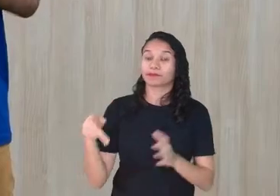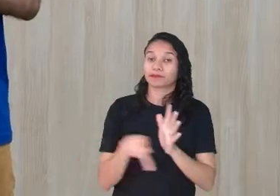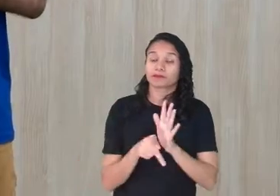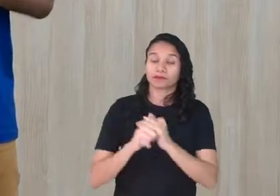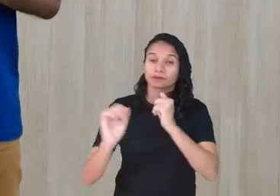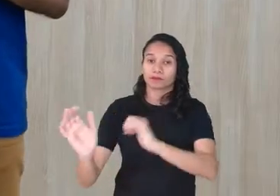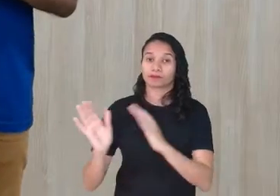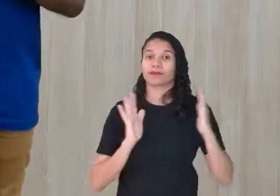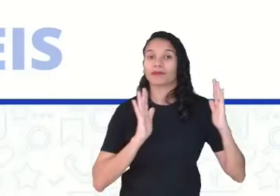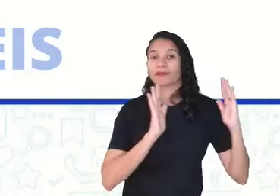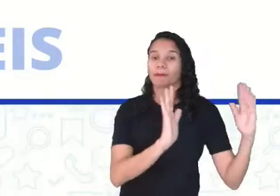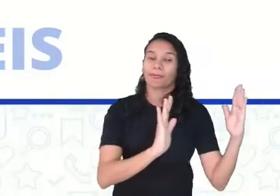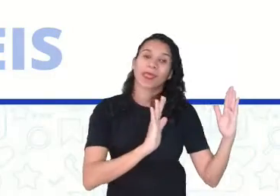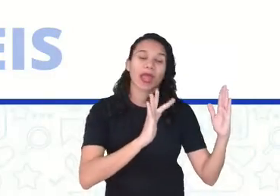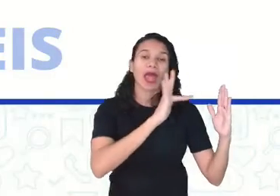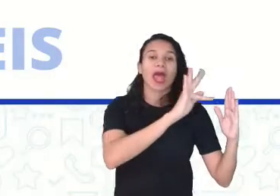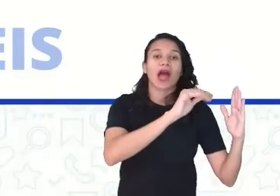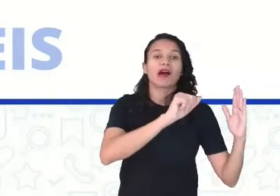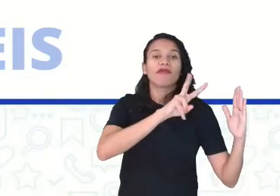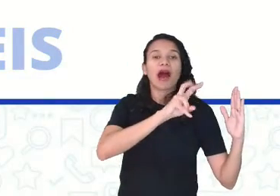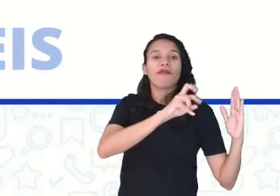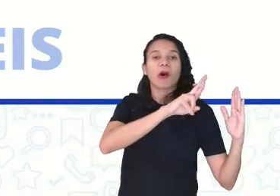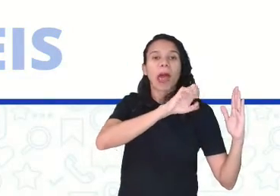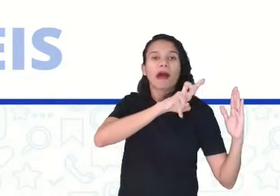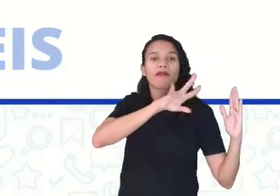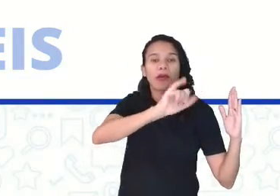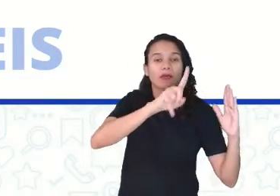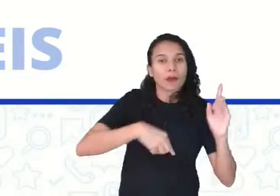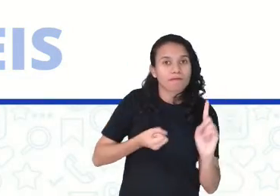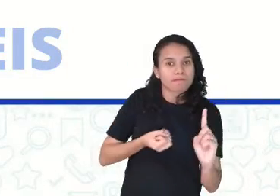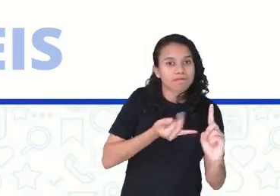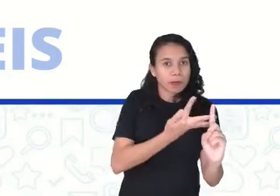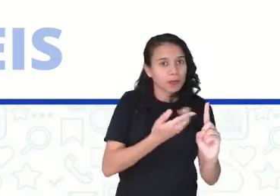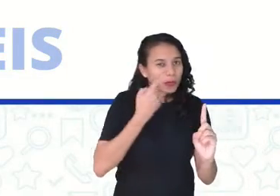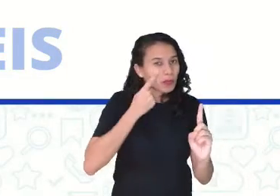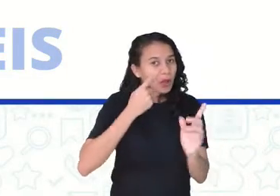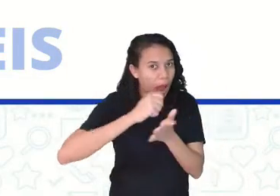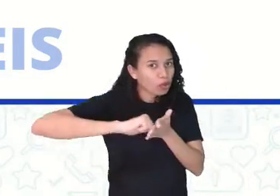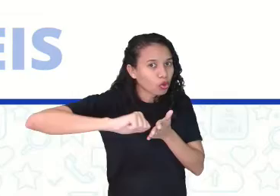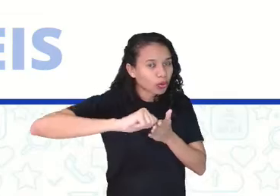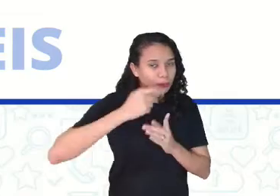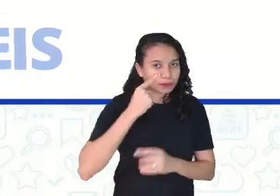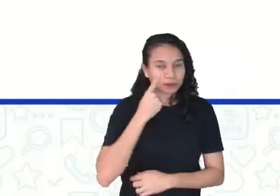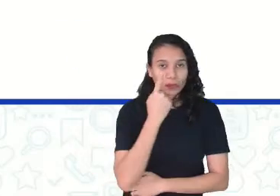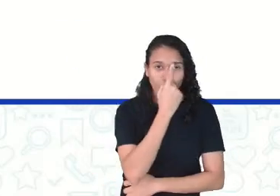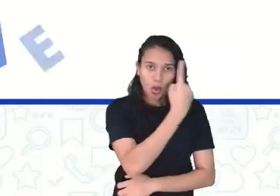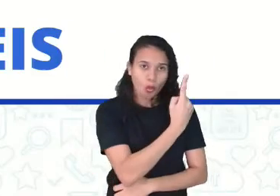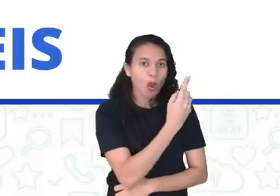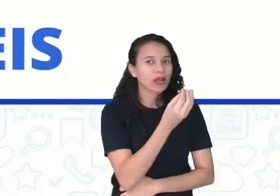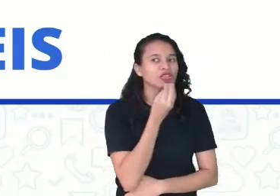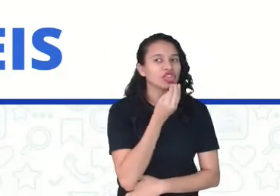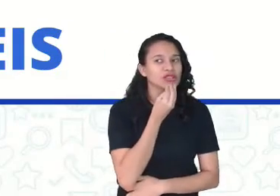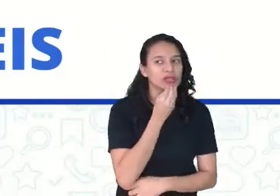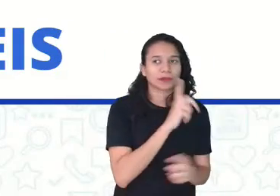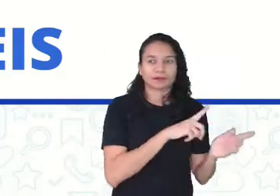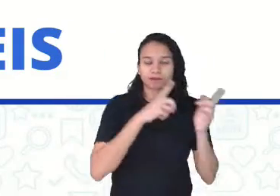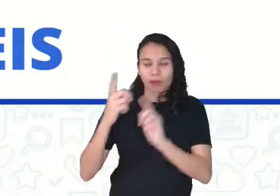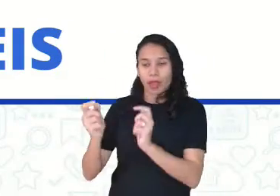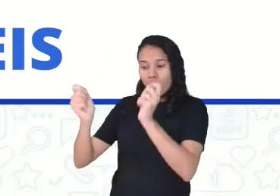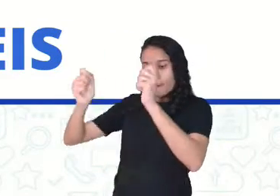casos favoráveis. Eu tenho uma menina, é uma chance, né? Tô de olho aí em vocês, hein? Anota aí direitinho, uma. E os casos possíveis, eu